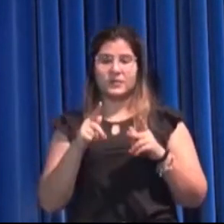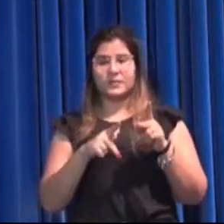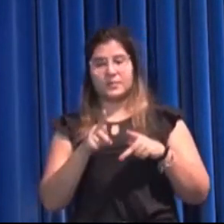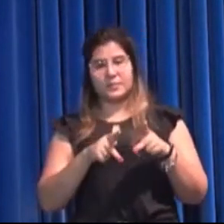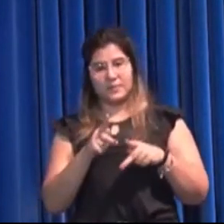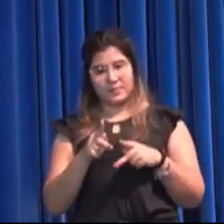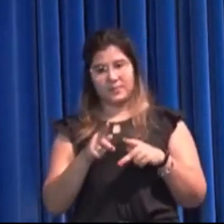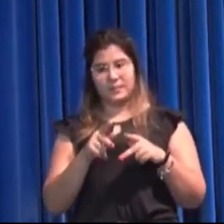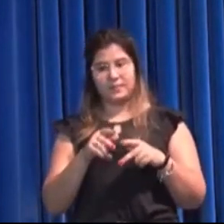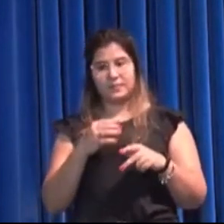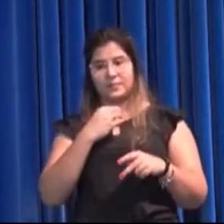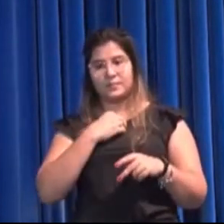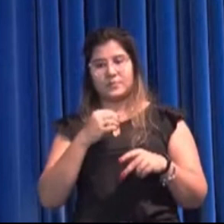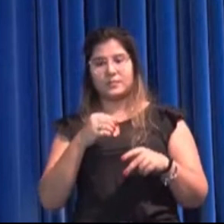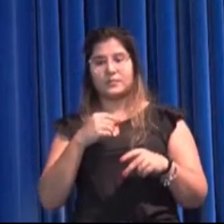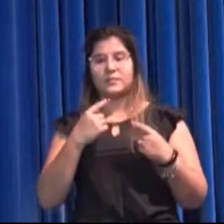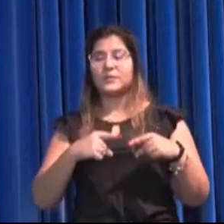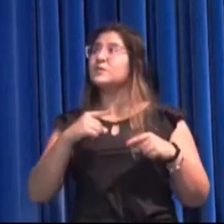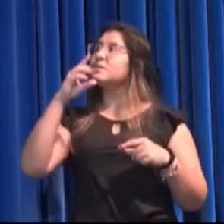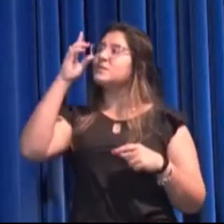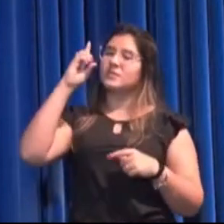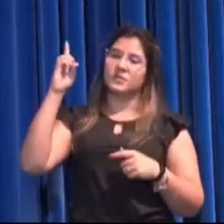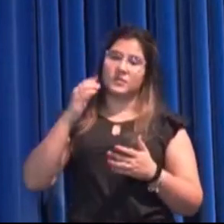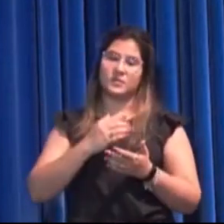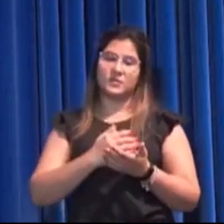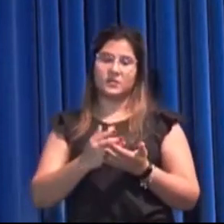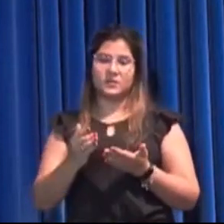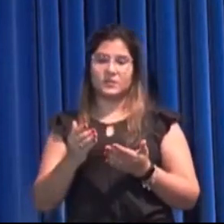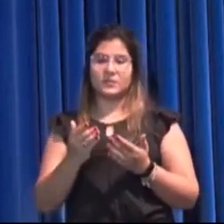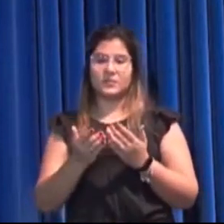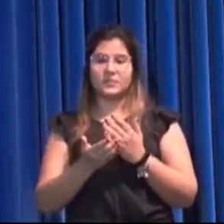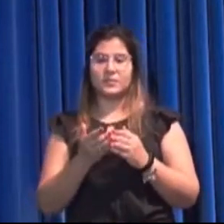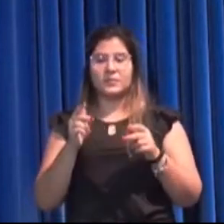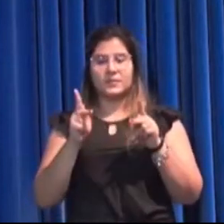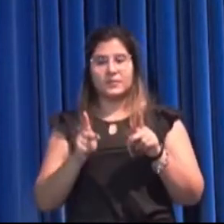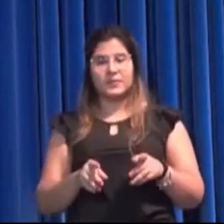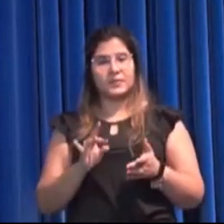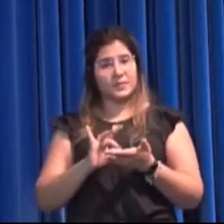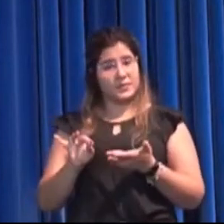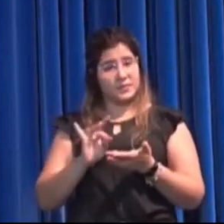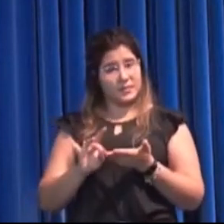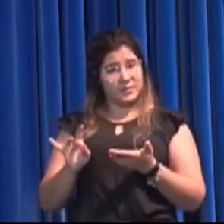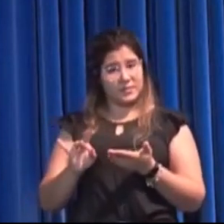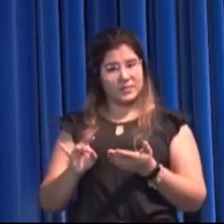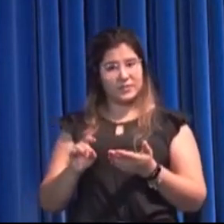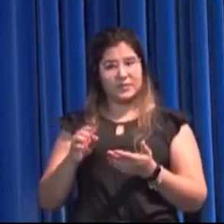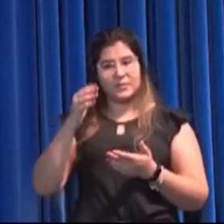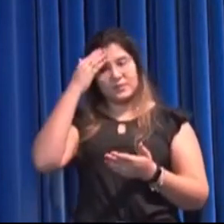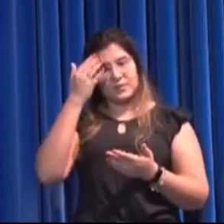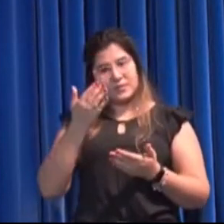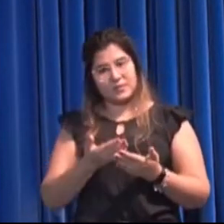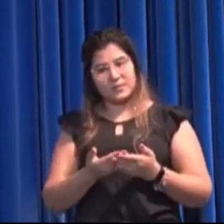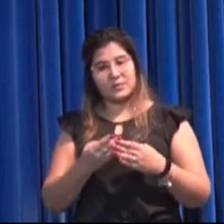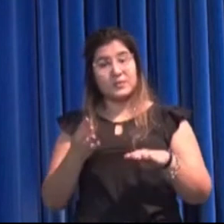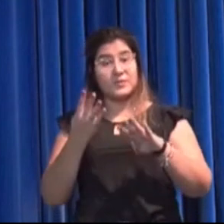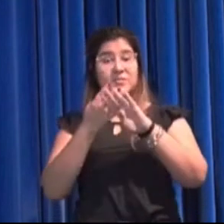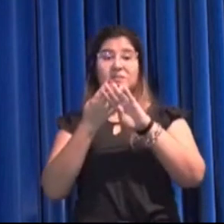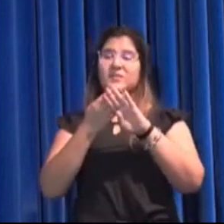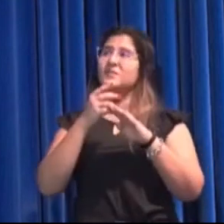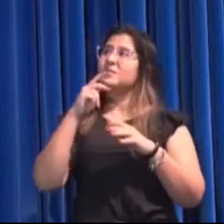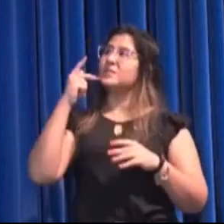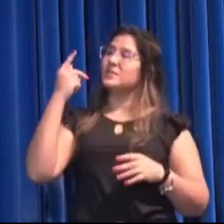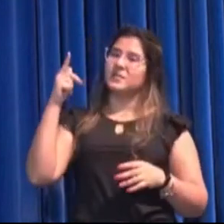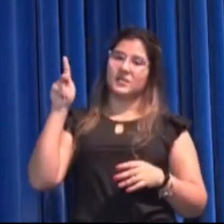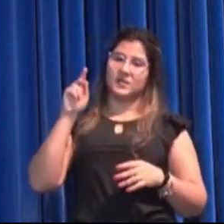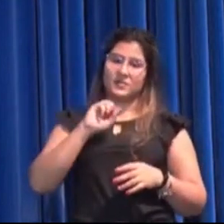for ferido diante do inimigo, e se converter, e confessar o teu nome, e orar, e suplicar